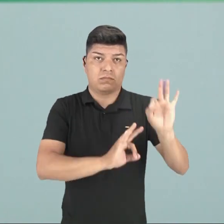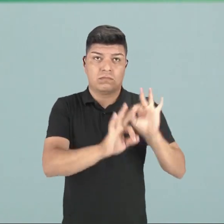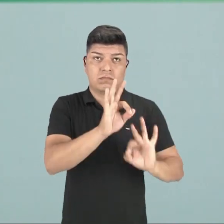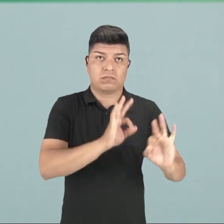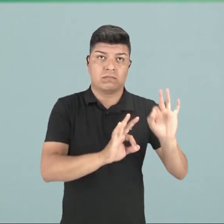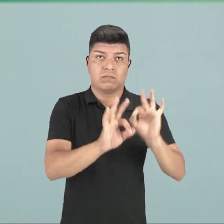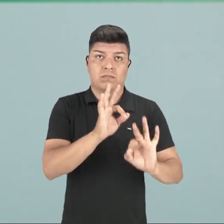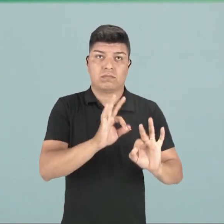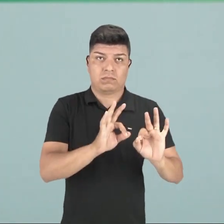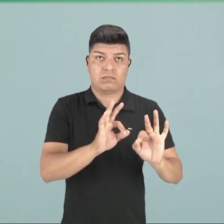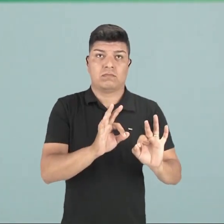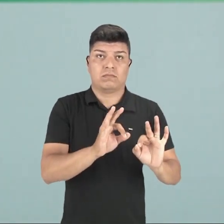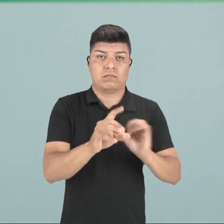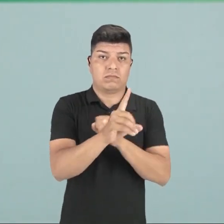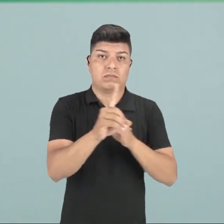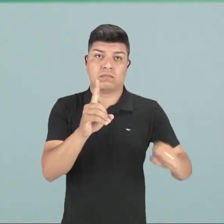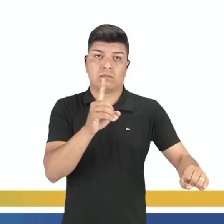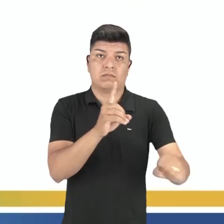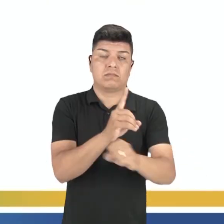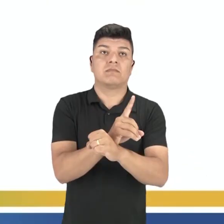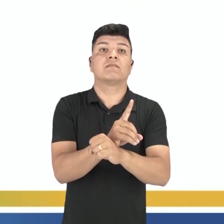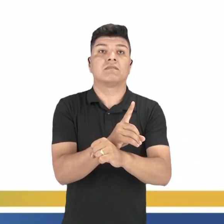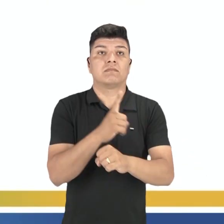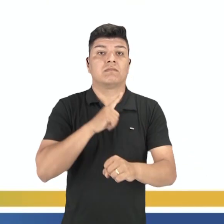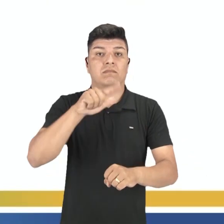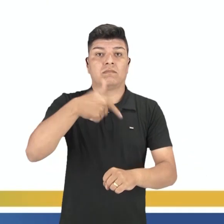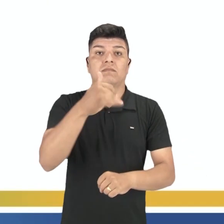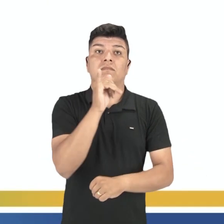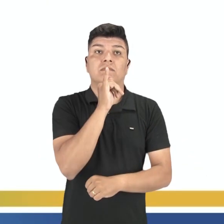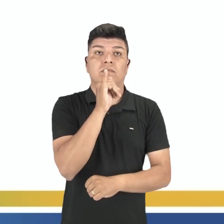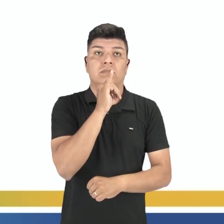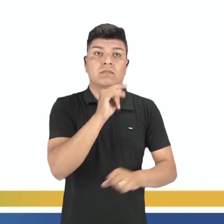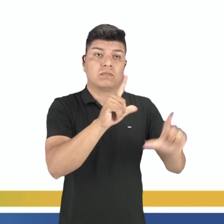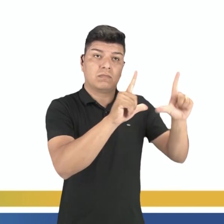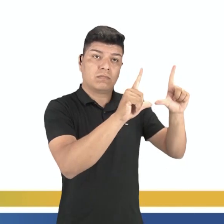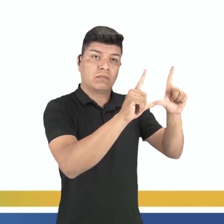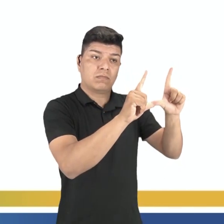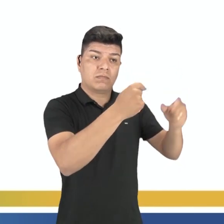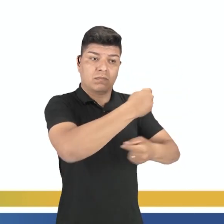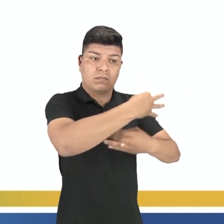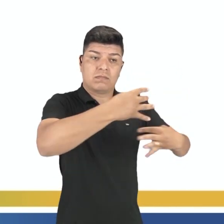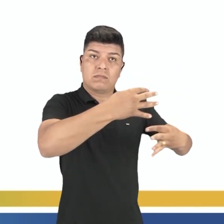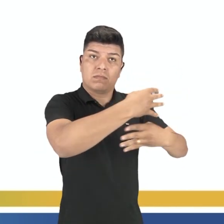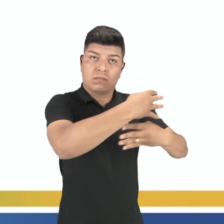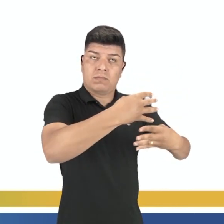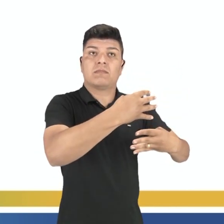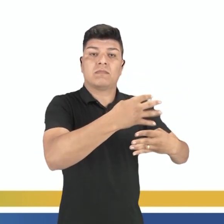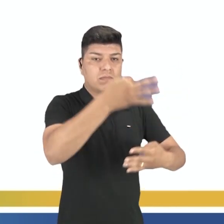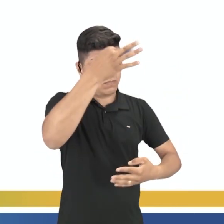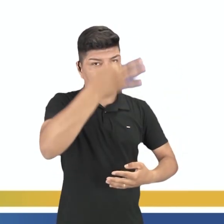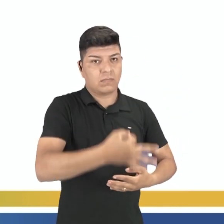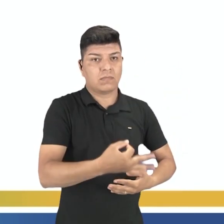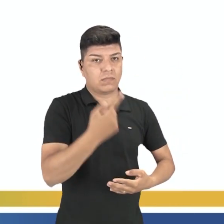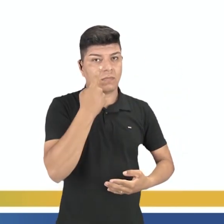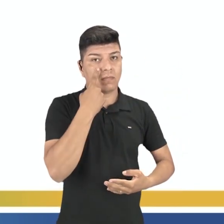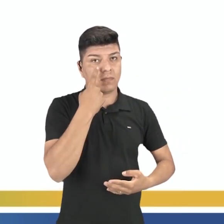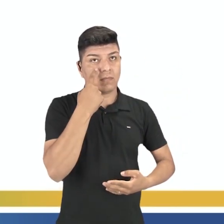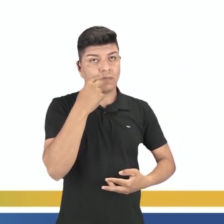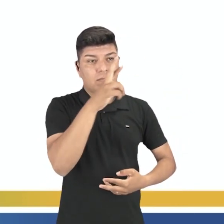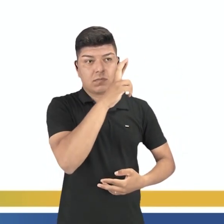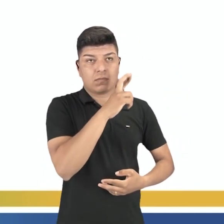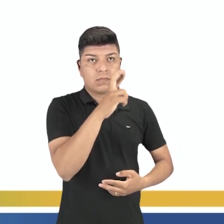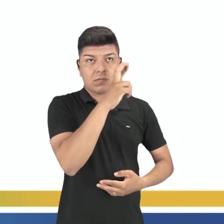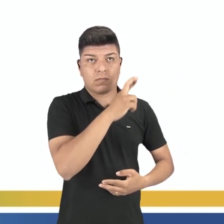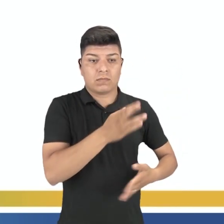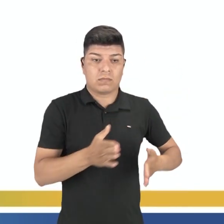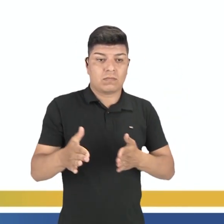organizam o nosso corpo social. Aqui nós temos um outro exemplo, uma placa de trânsito. Com certeza vocês já devem ter observado